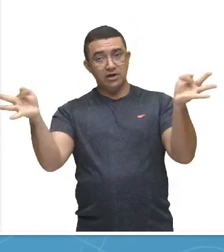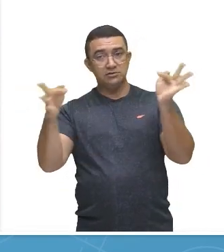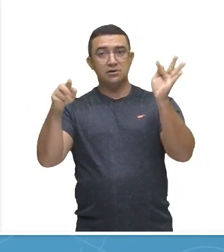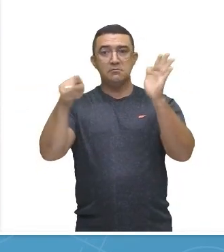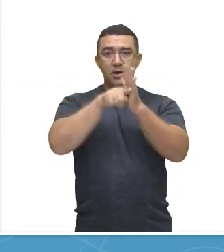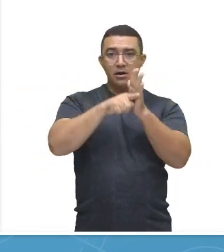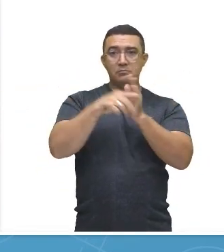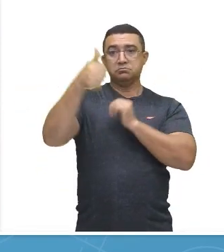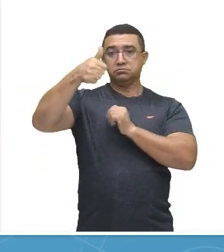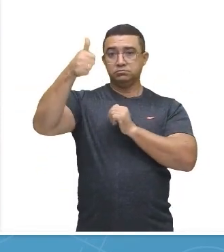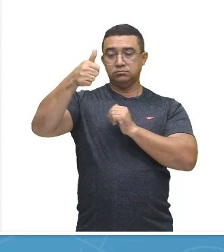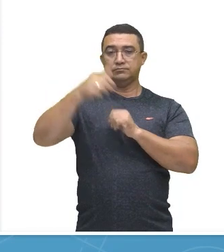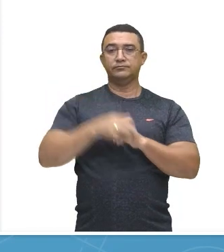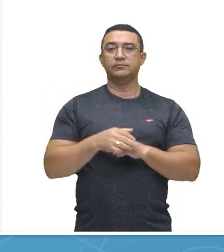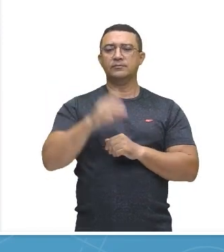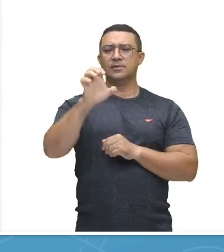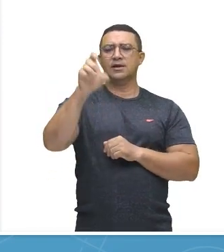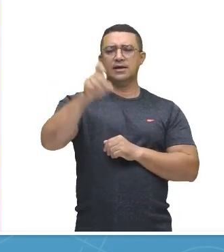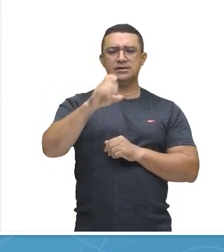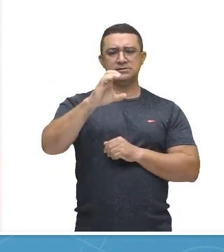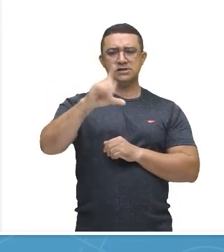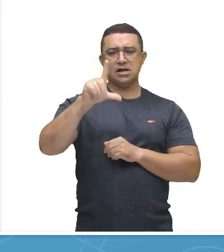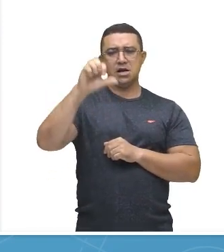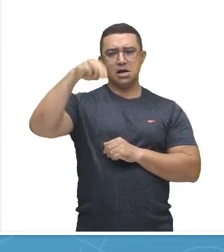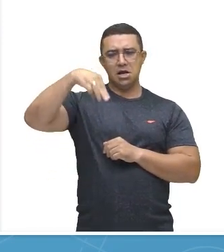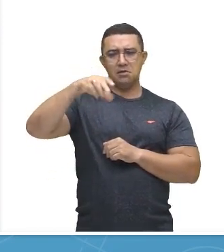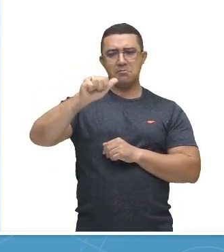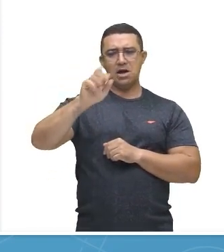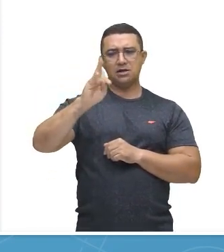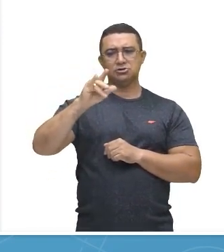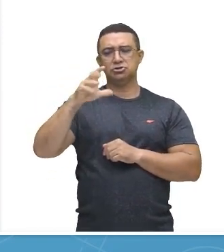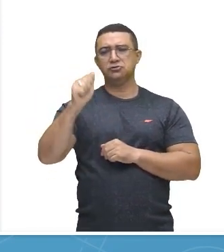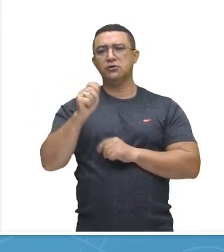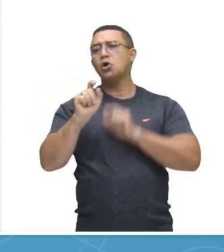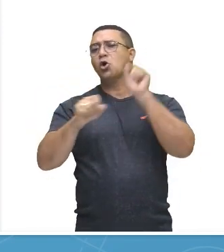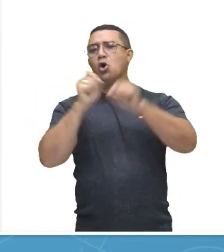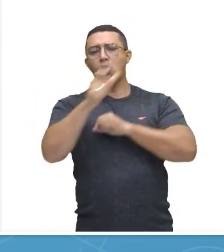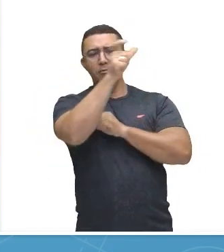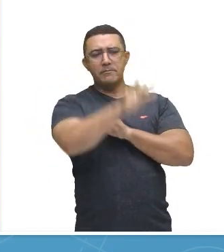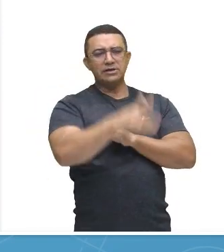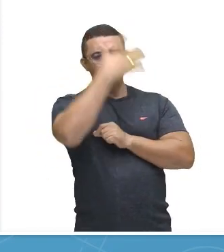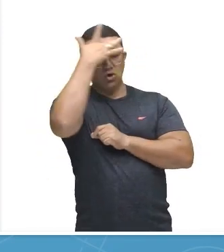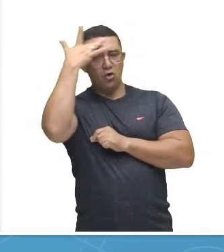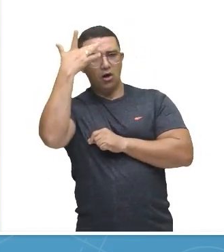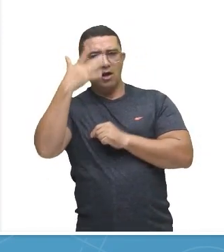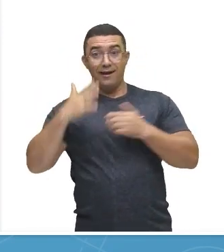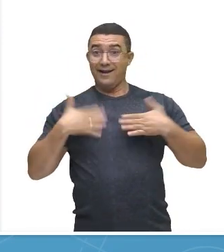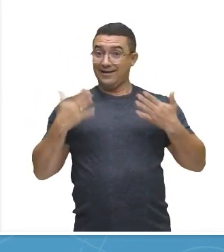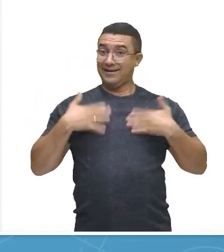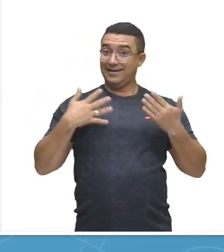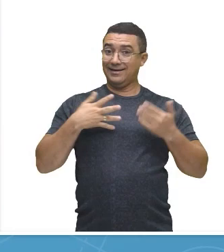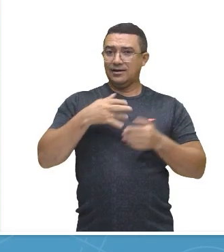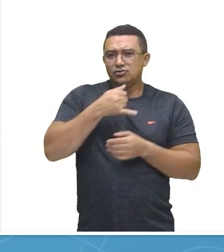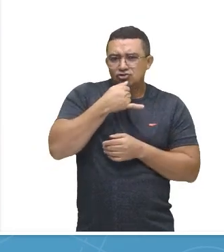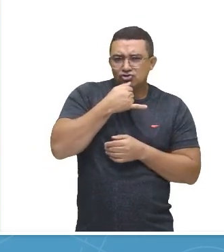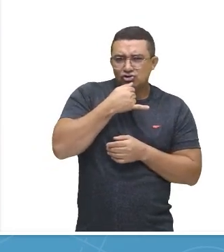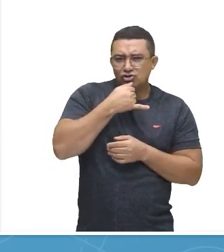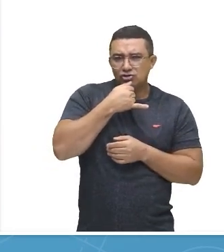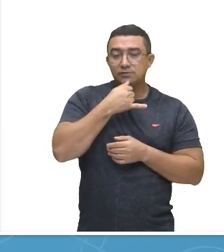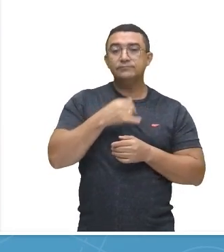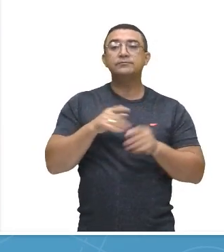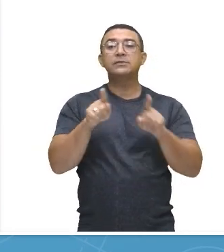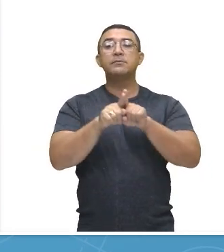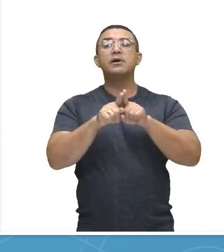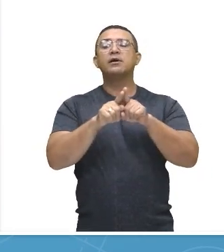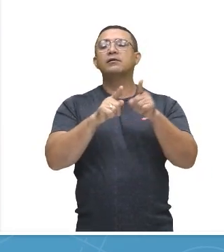um estado da pessoa, pode ser uma alegria, pode ser tristeza. Nós falamos também da